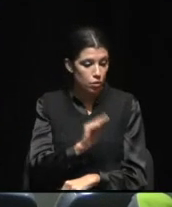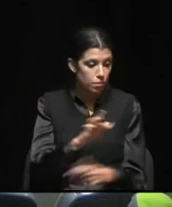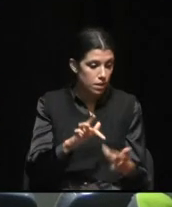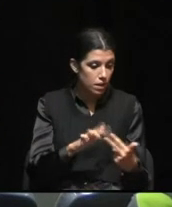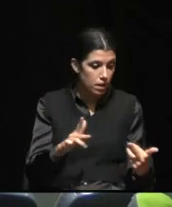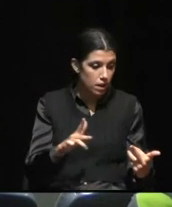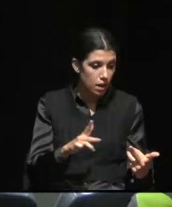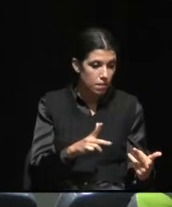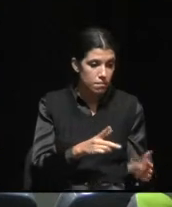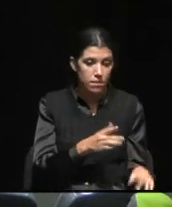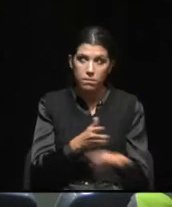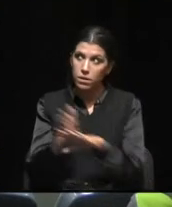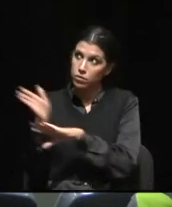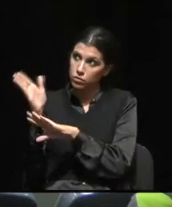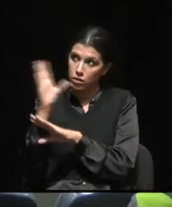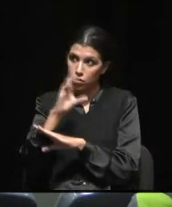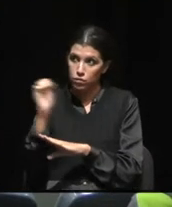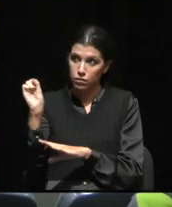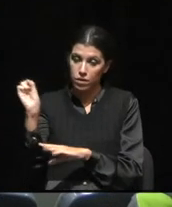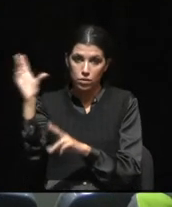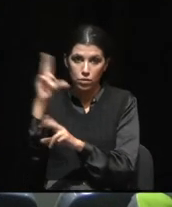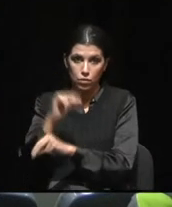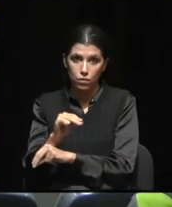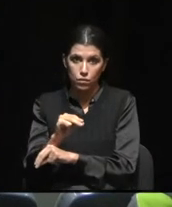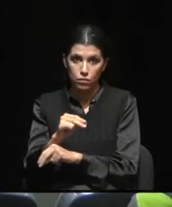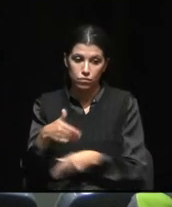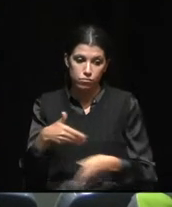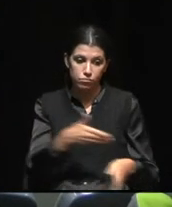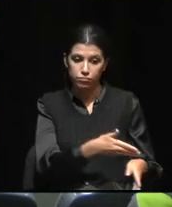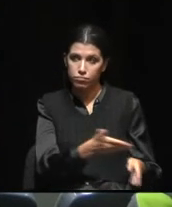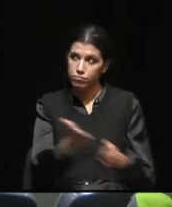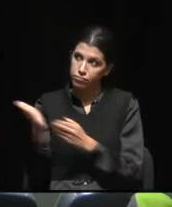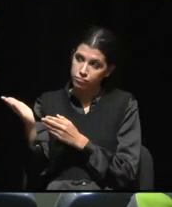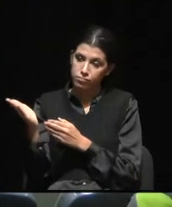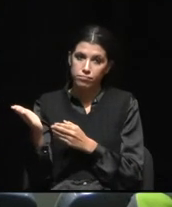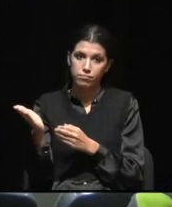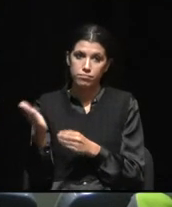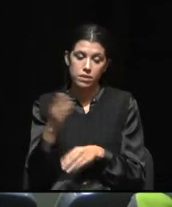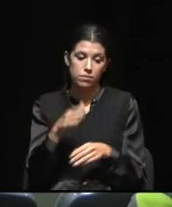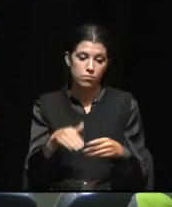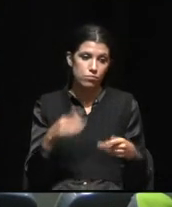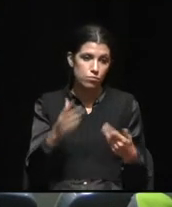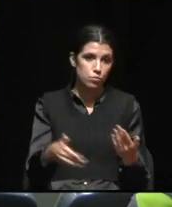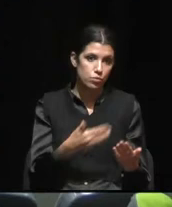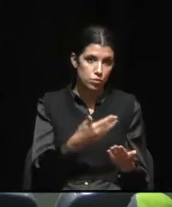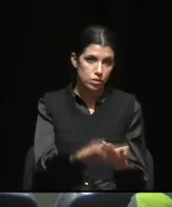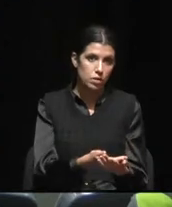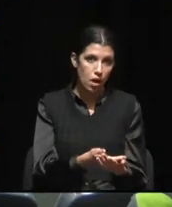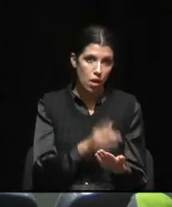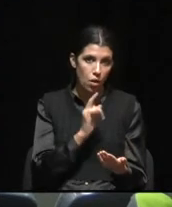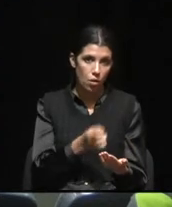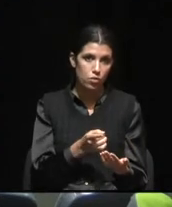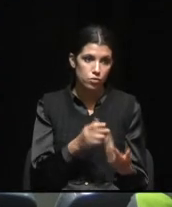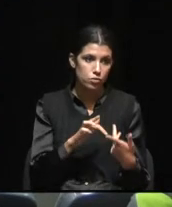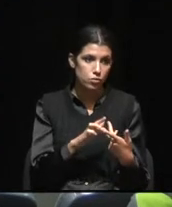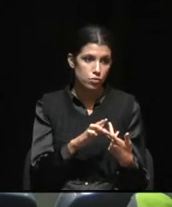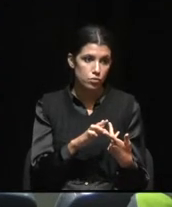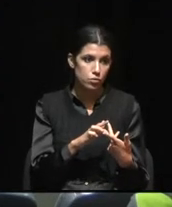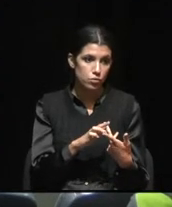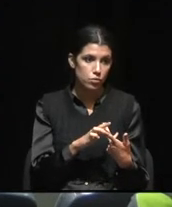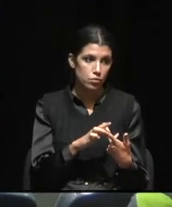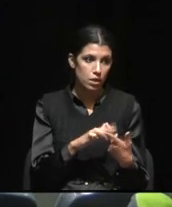Câmara para intervir junto do novo governo a Moção é para a câmara intervir junto do novo